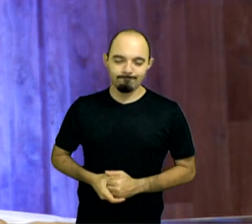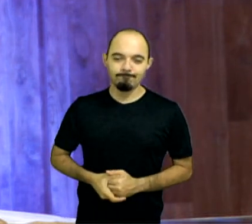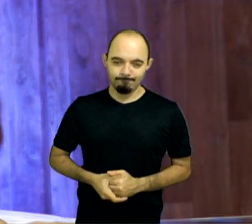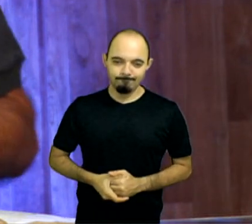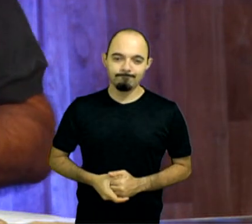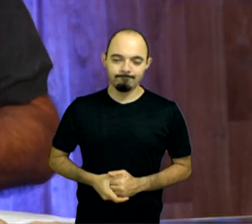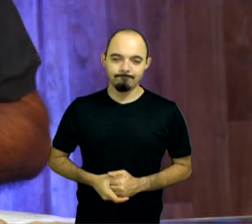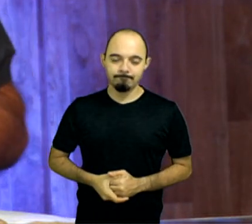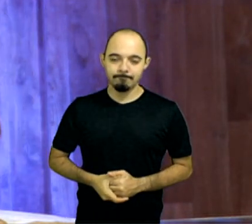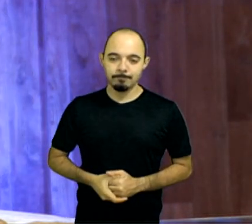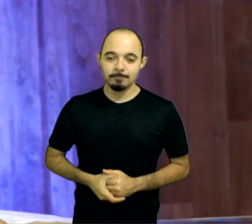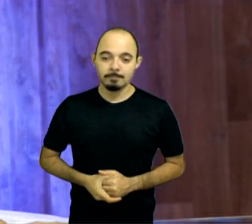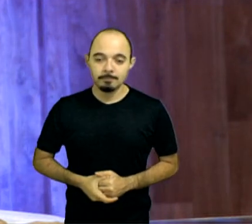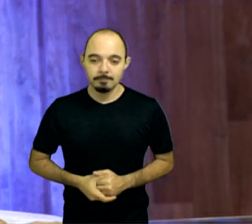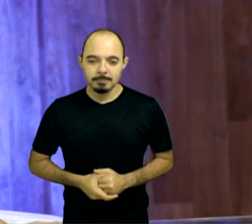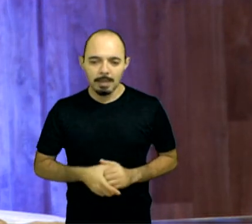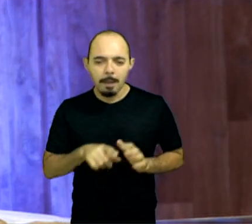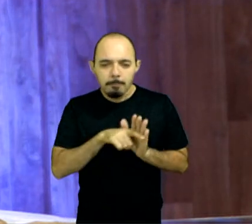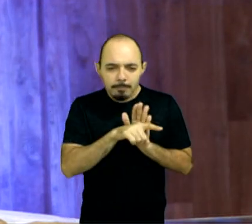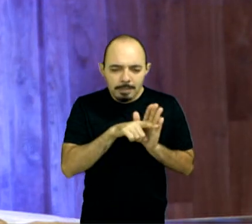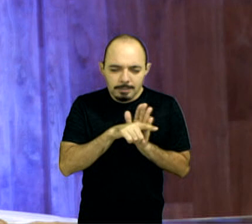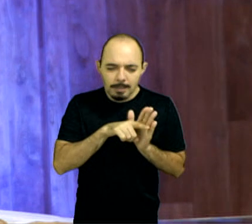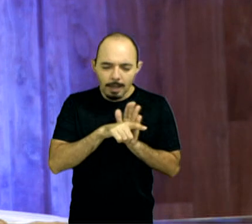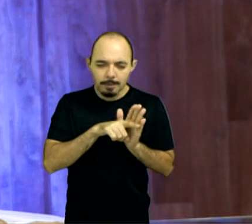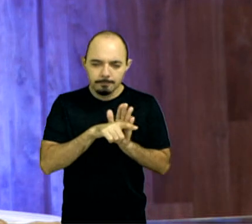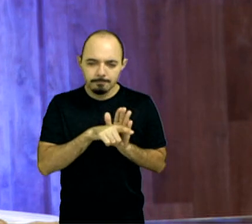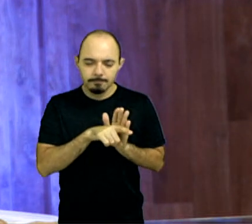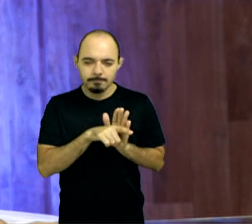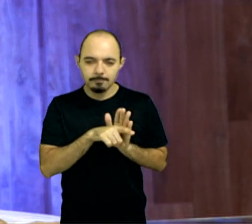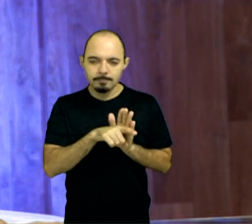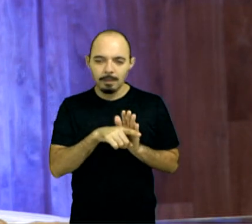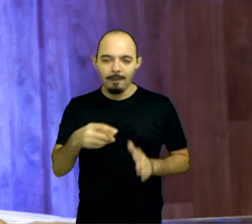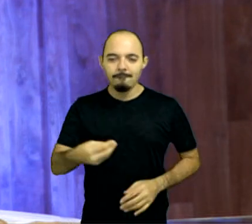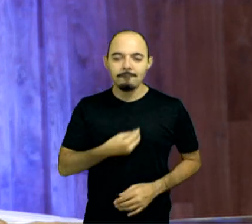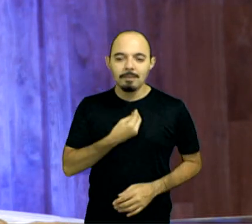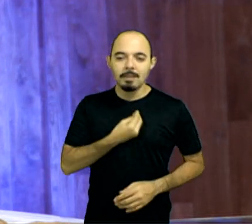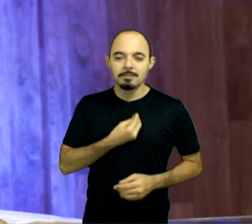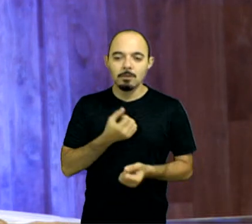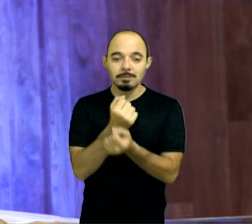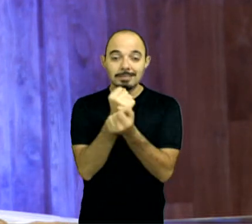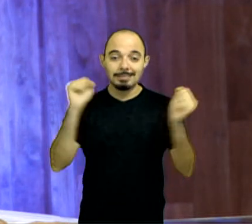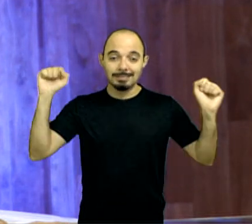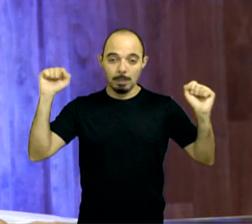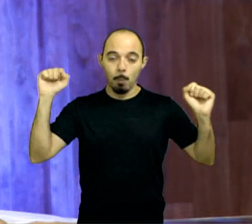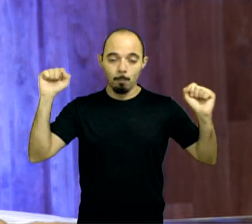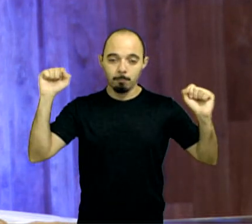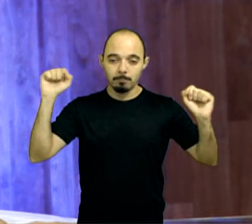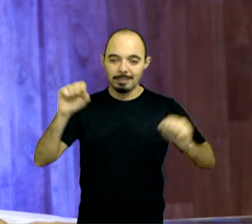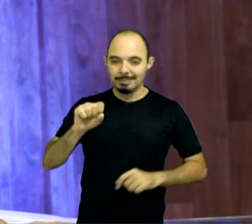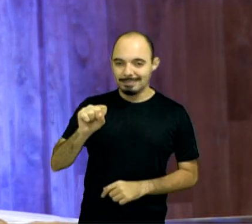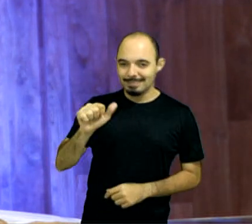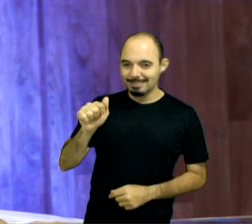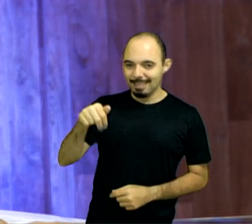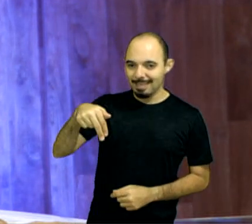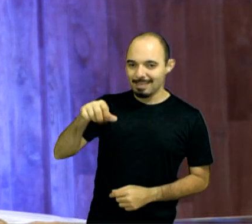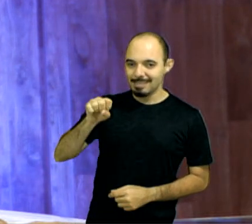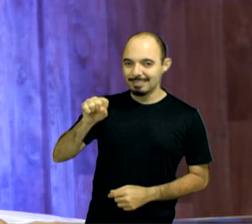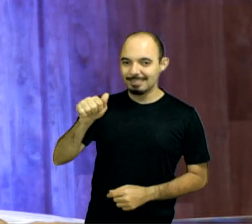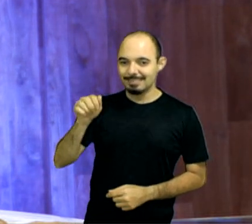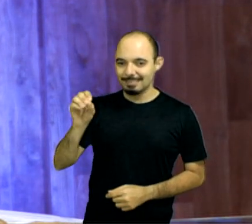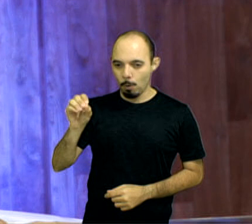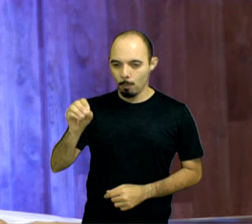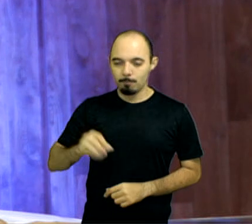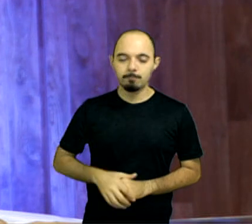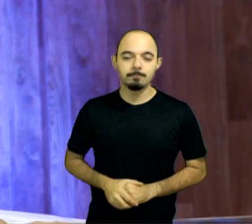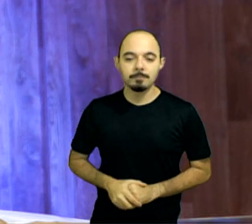por pesquisar alguma coisinha, olha aqui, ó, sobre o Sansão. Nenhum outro homem na Bíblia se compara com Sansão quando se